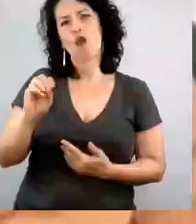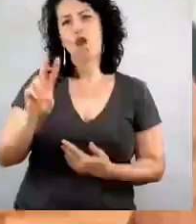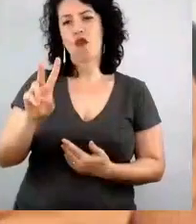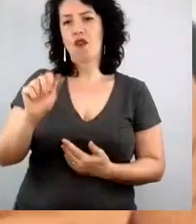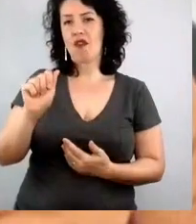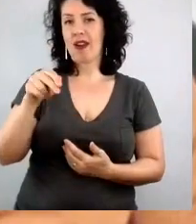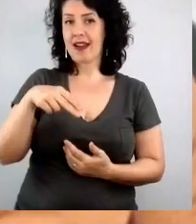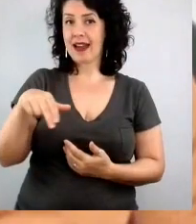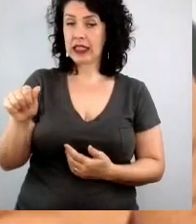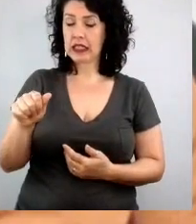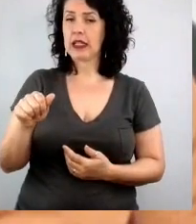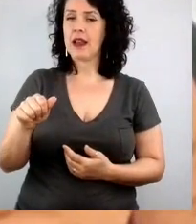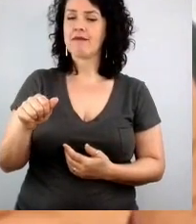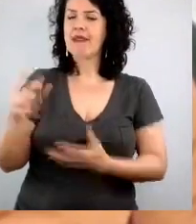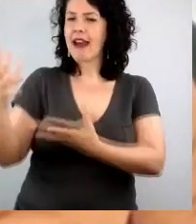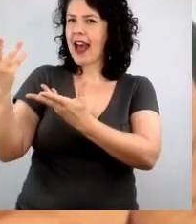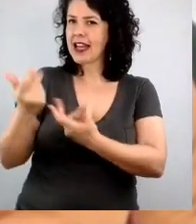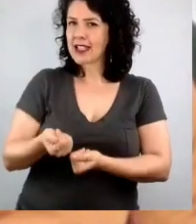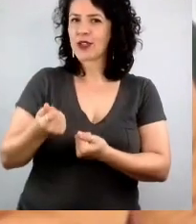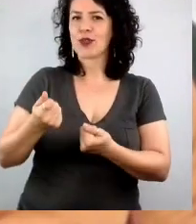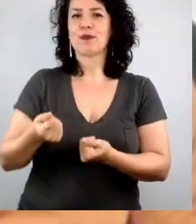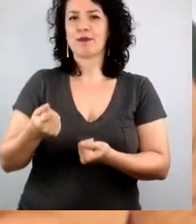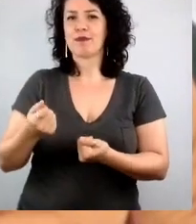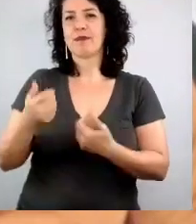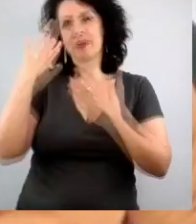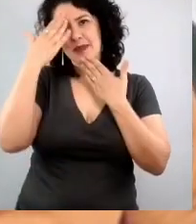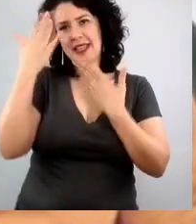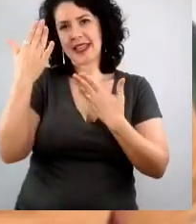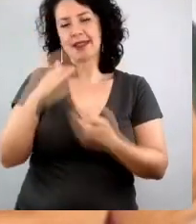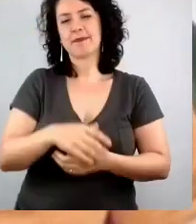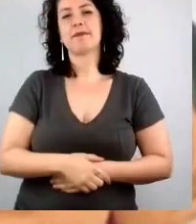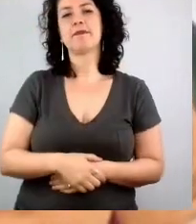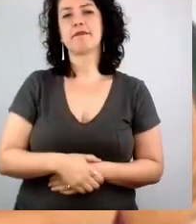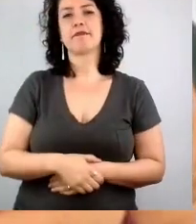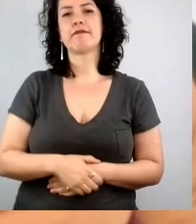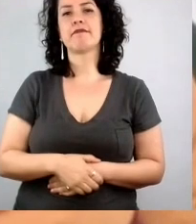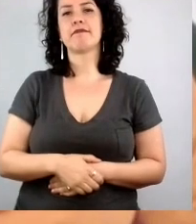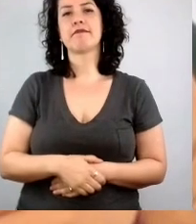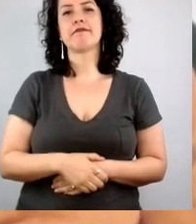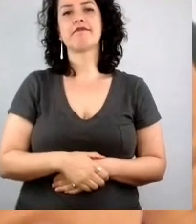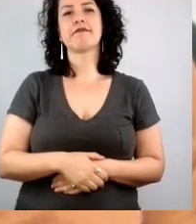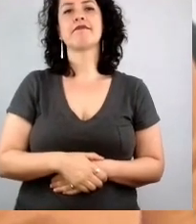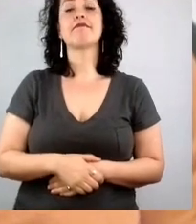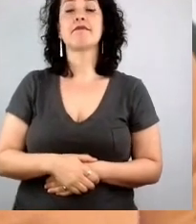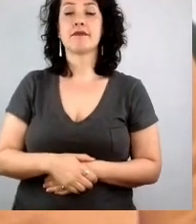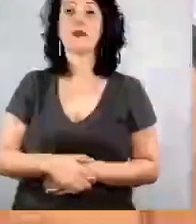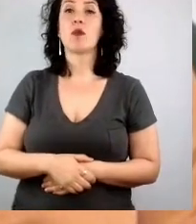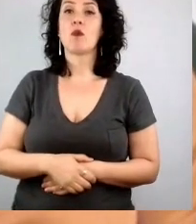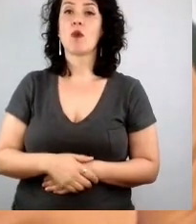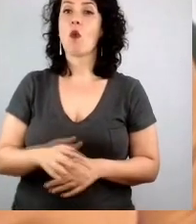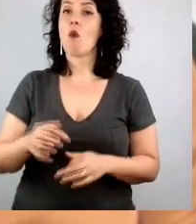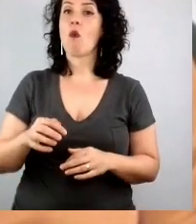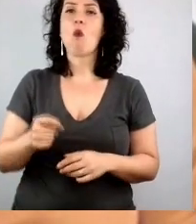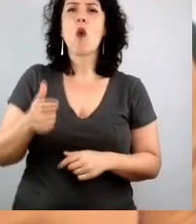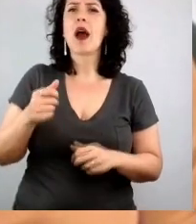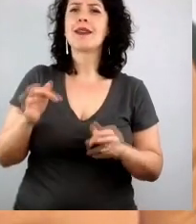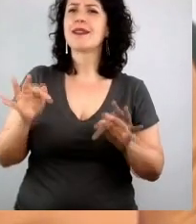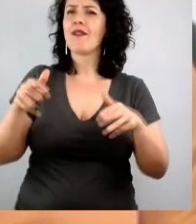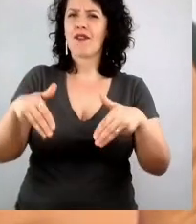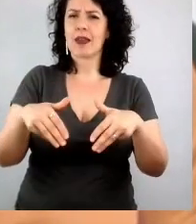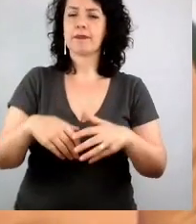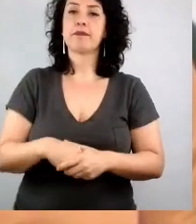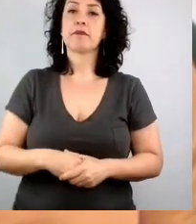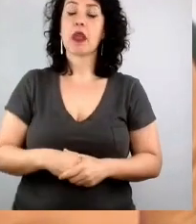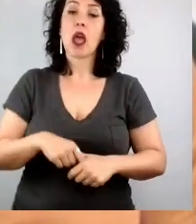bom? Bom, mas vamos lá, que agora vamos terminar com chave de ouro. A pandemia trouxe uma nova realidade, uma